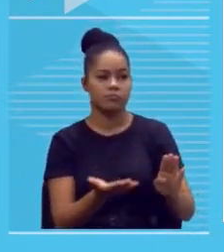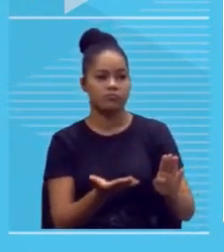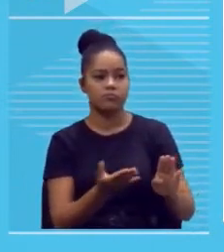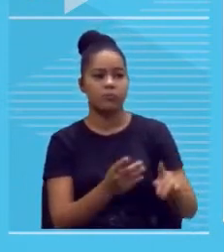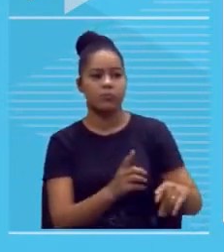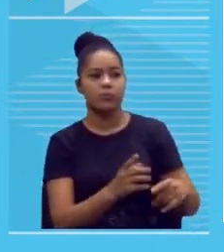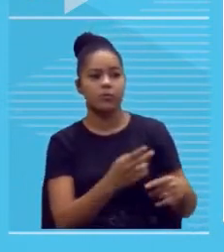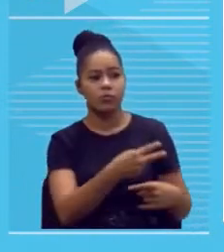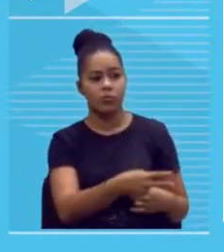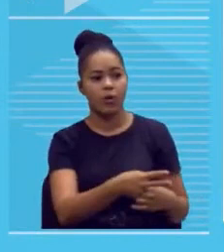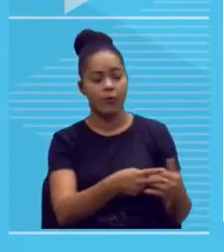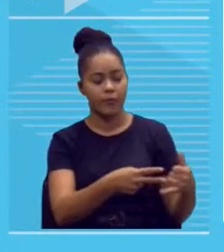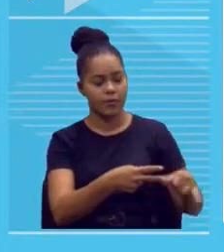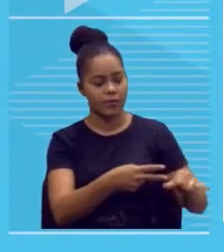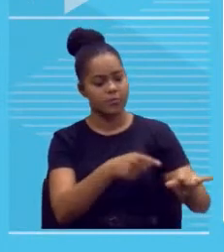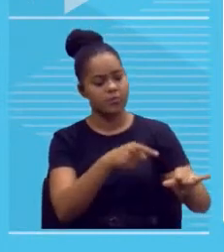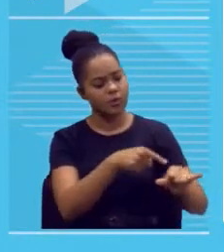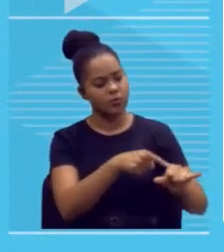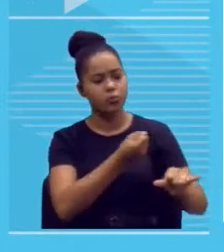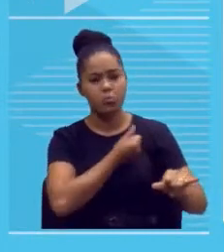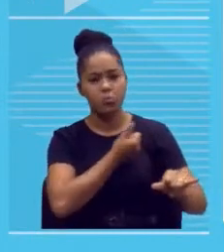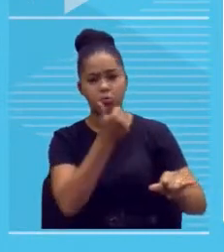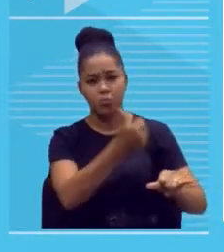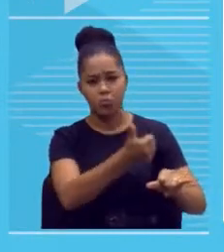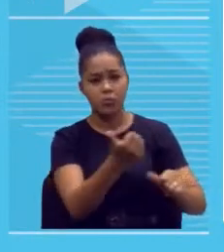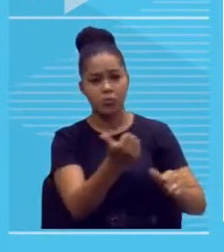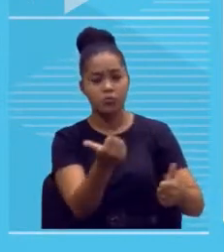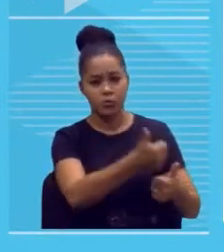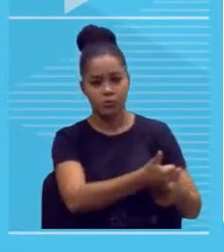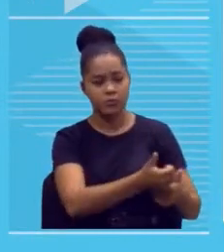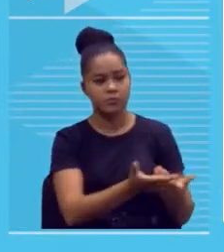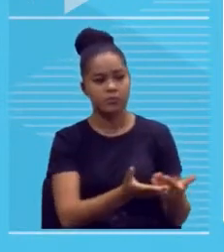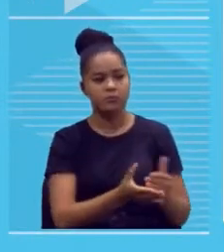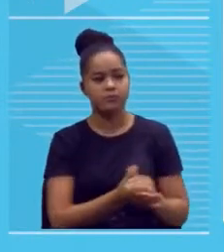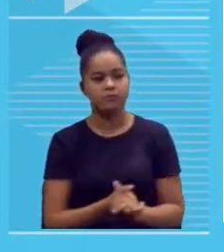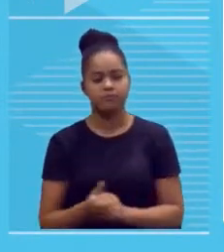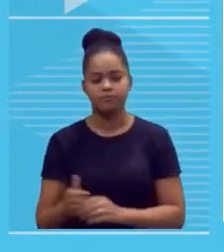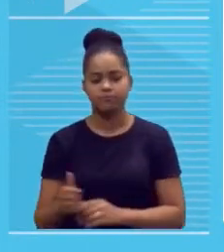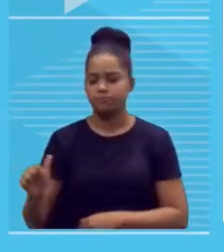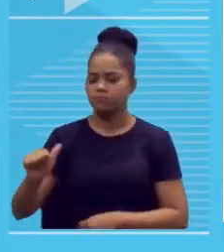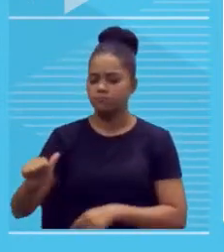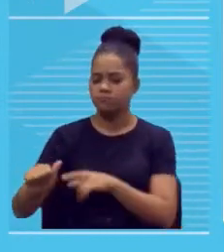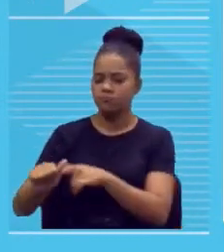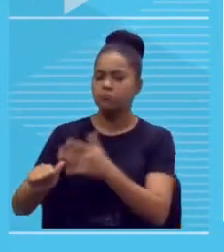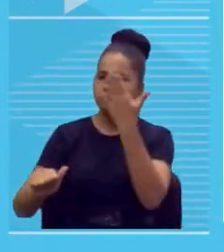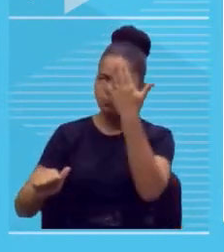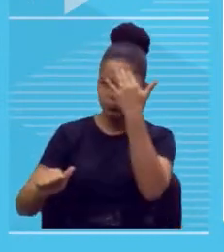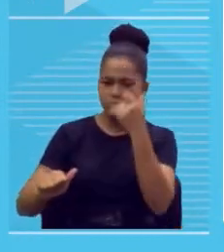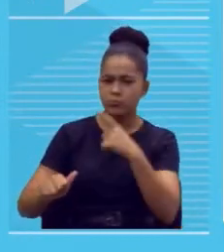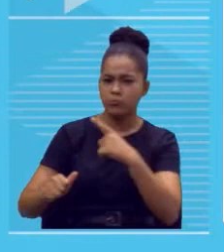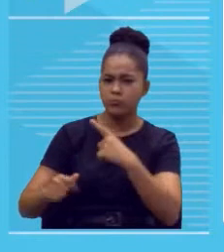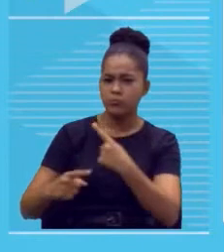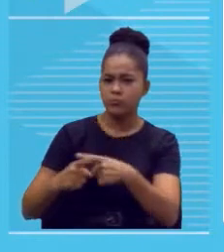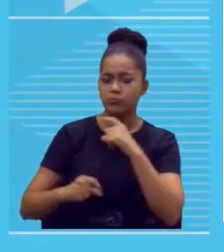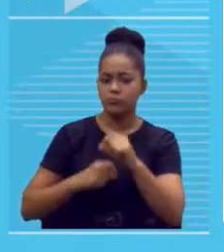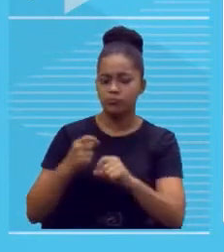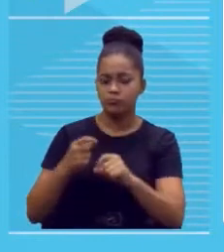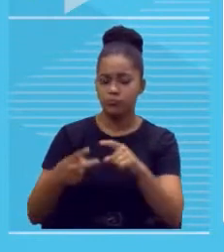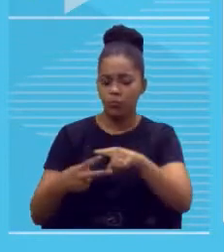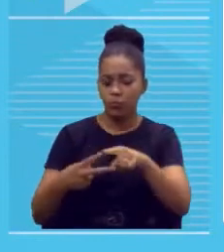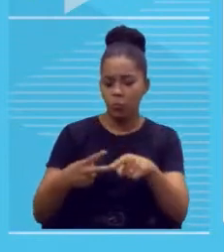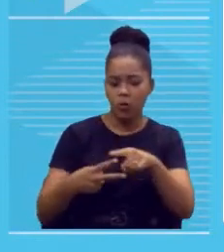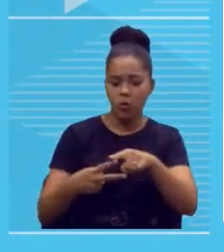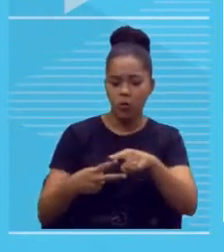Professor, mas nós já sabemos quem é o valor do A. O senhor tem o ângulo, o senhor tem inclinação. Então, o